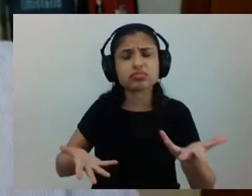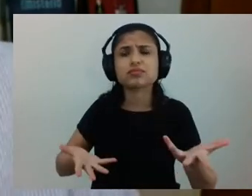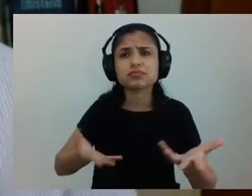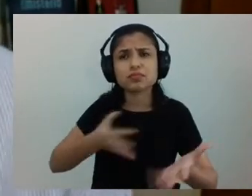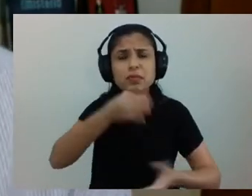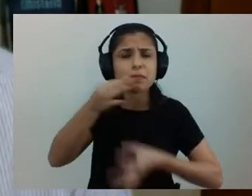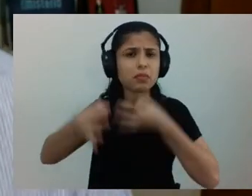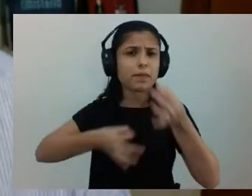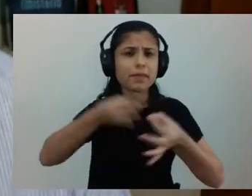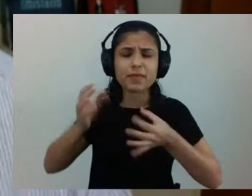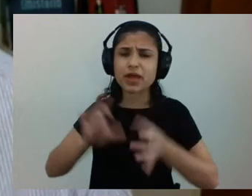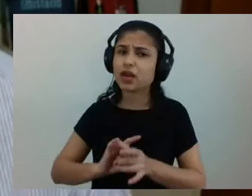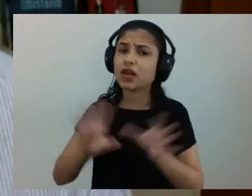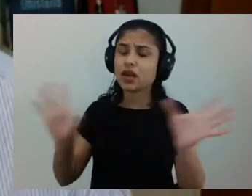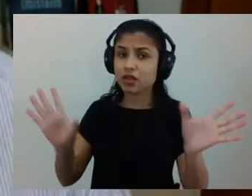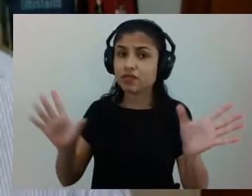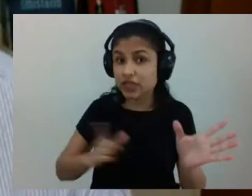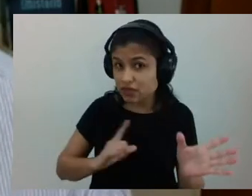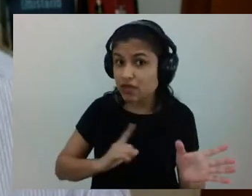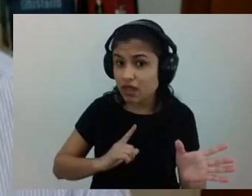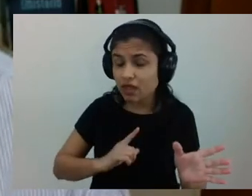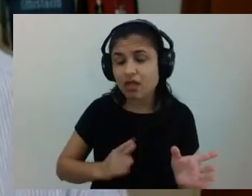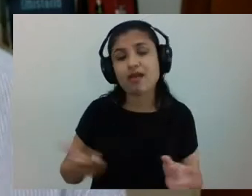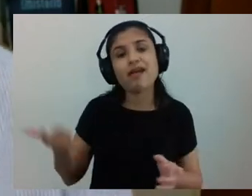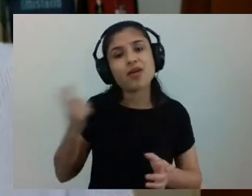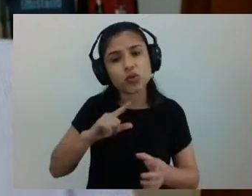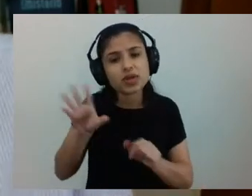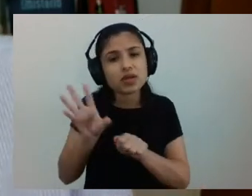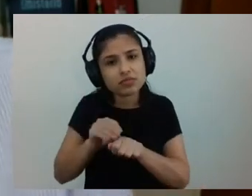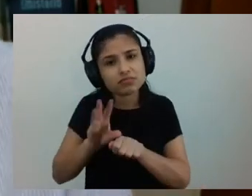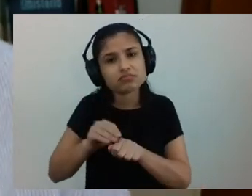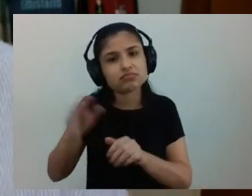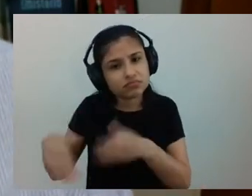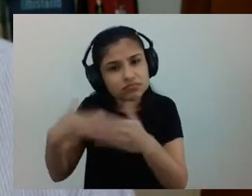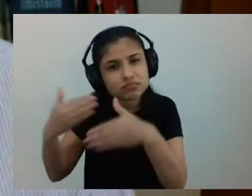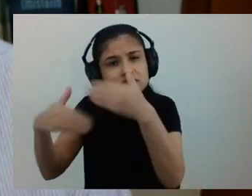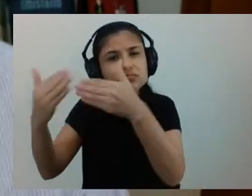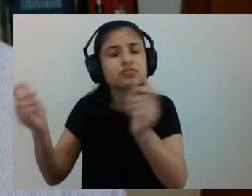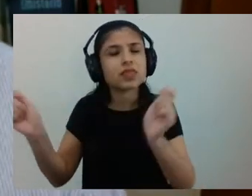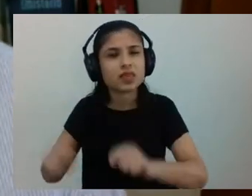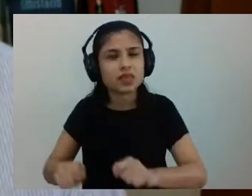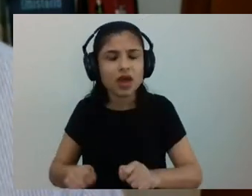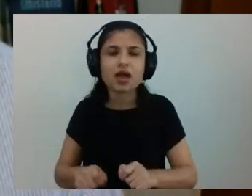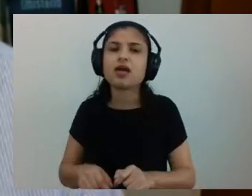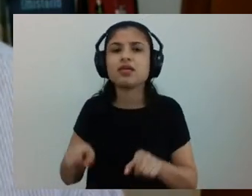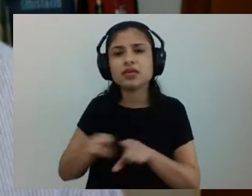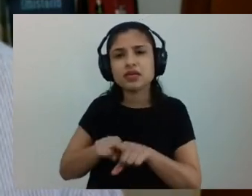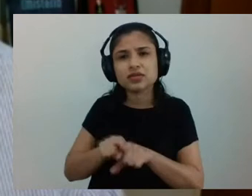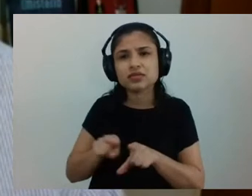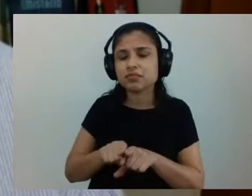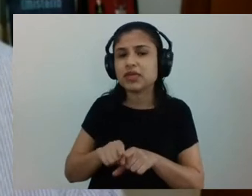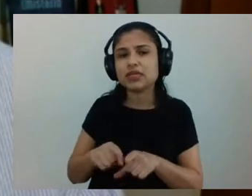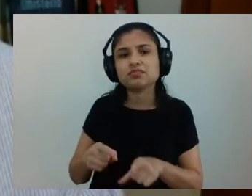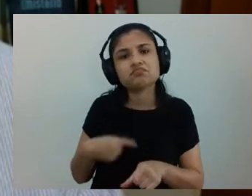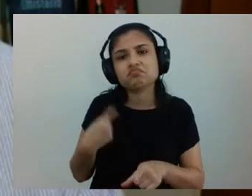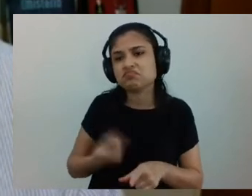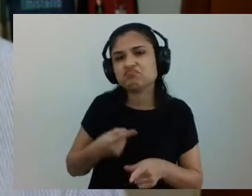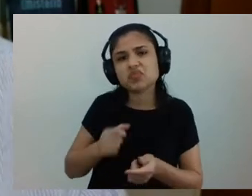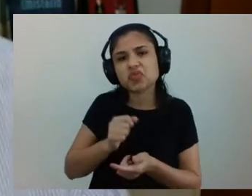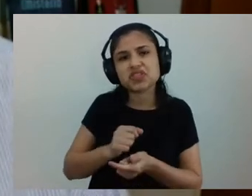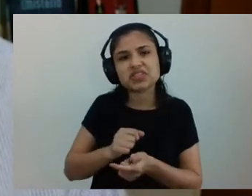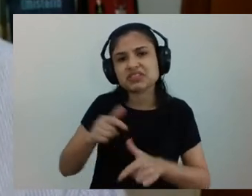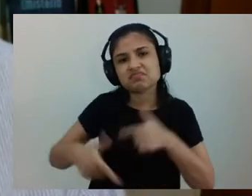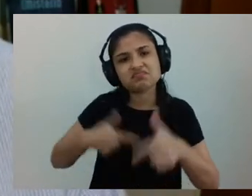permitido, é que de fato a gente pode avançar no conhecimento, pode avançar em todas as nossas atividades.